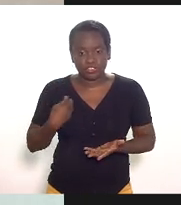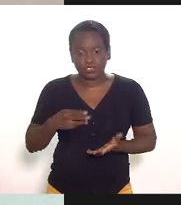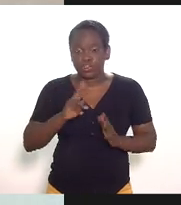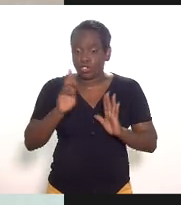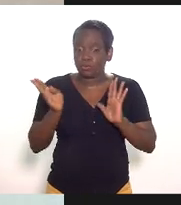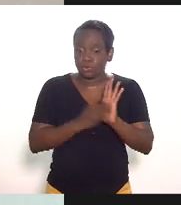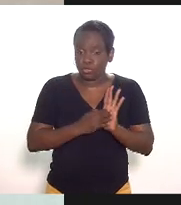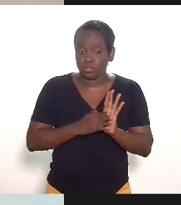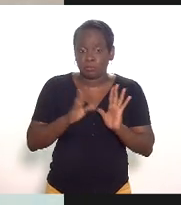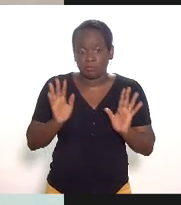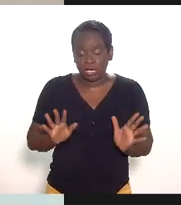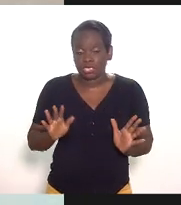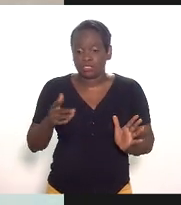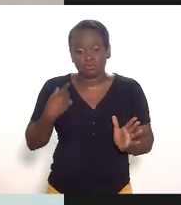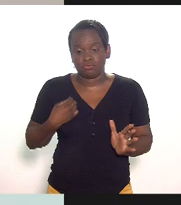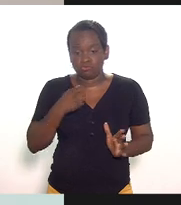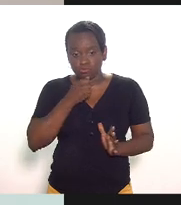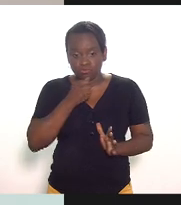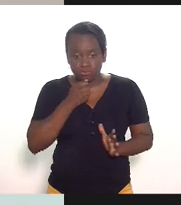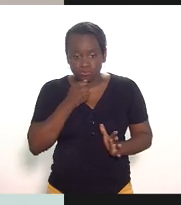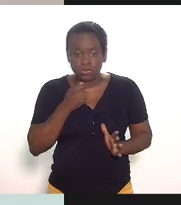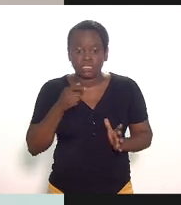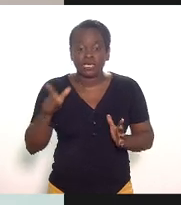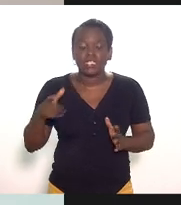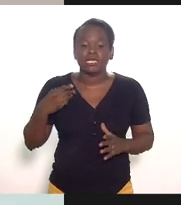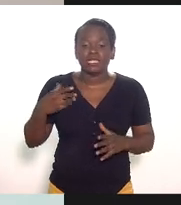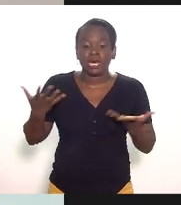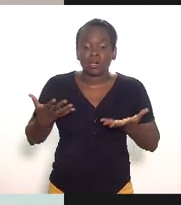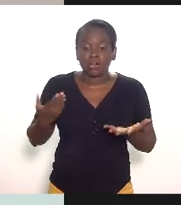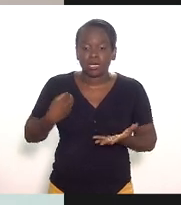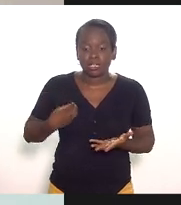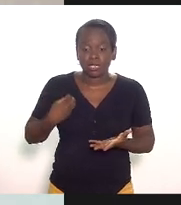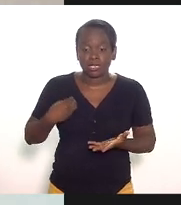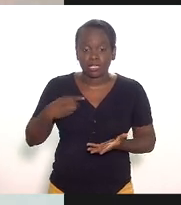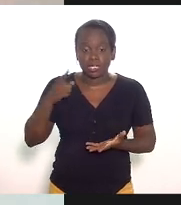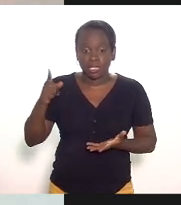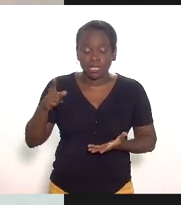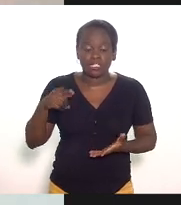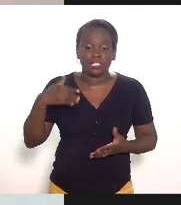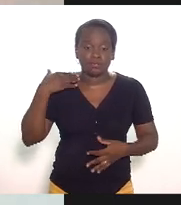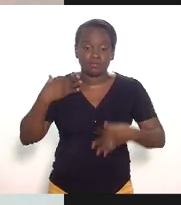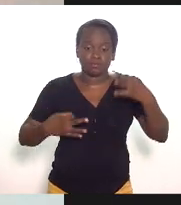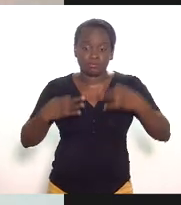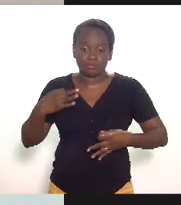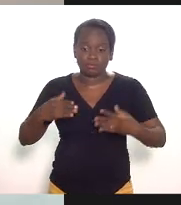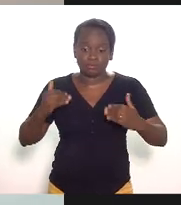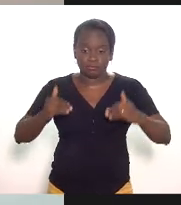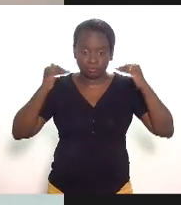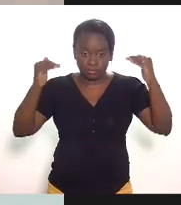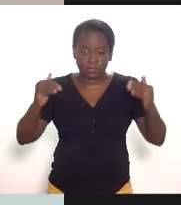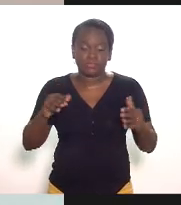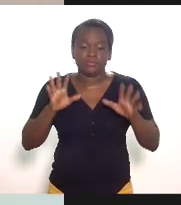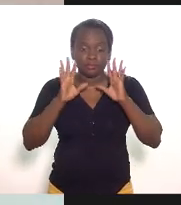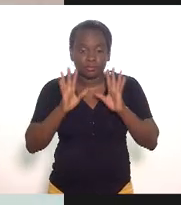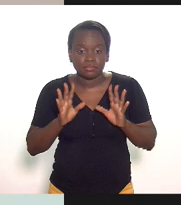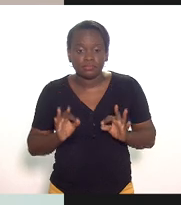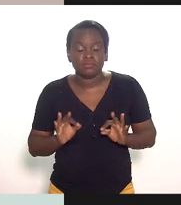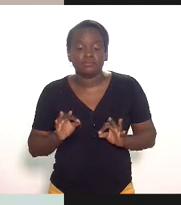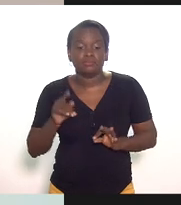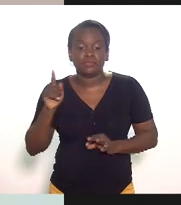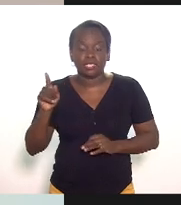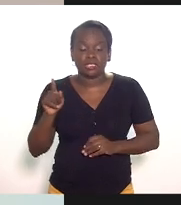para o expediente final, mas não está presente, que ele está participando nesse momento lá no Tribunal de Justiça, né, ouvindo, né,